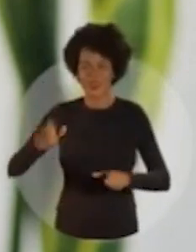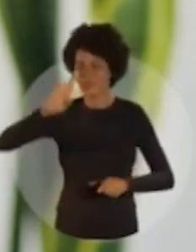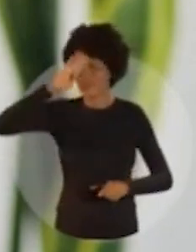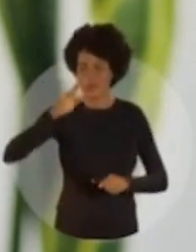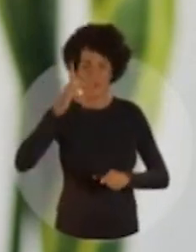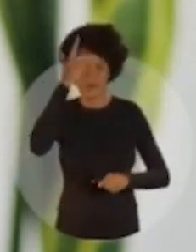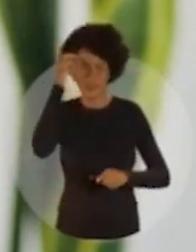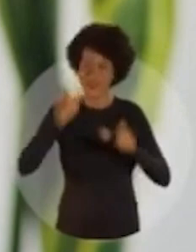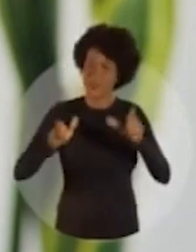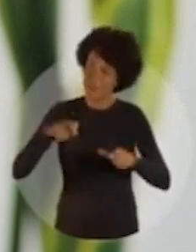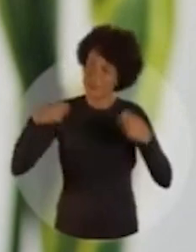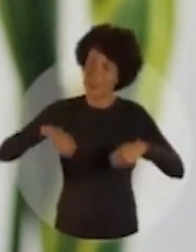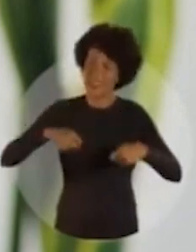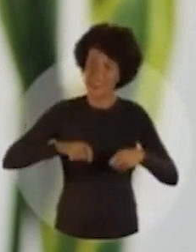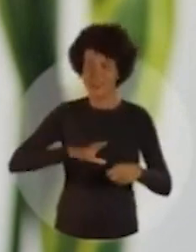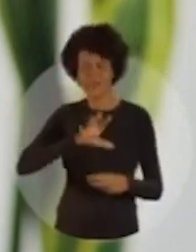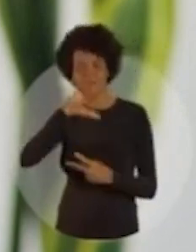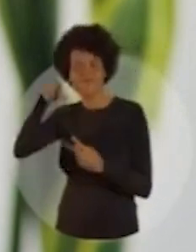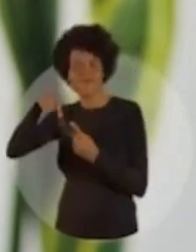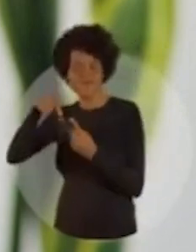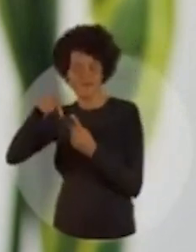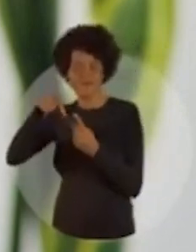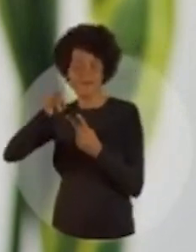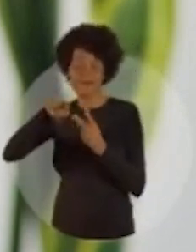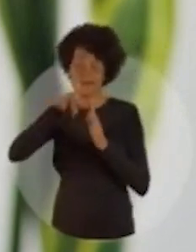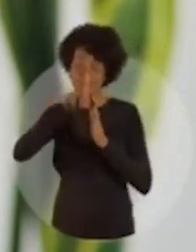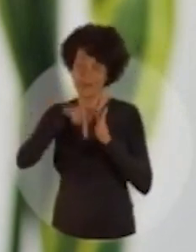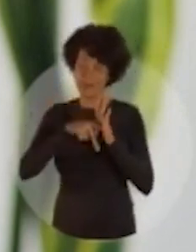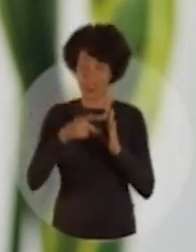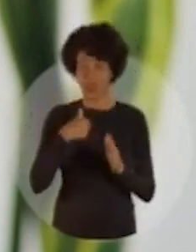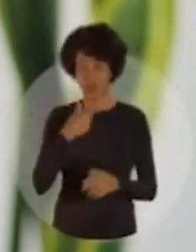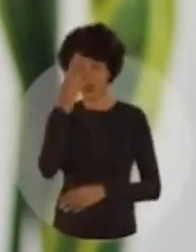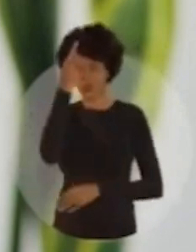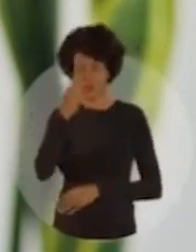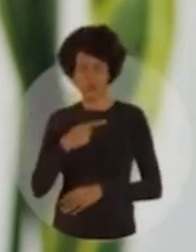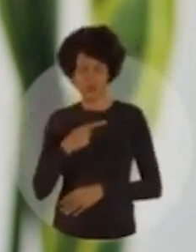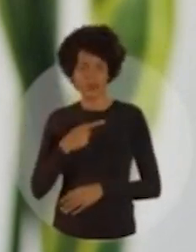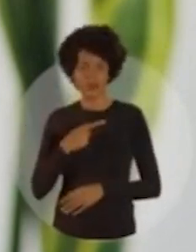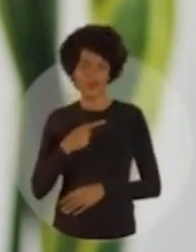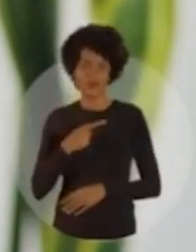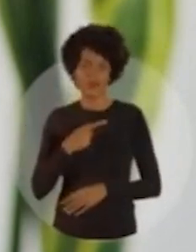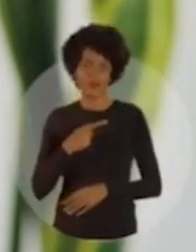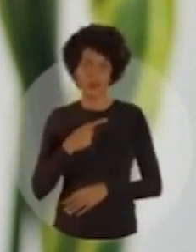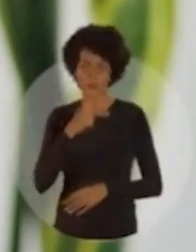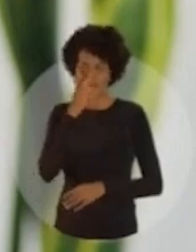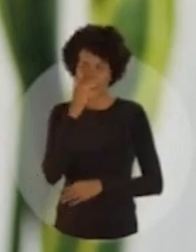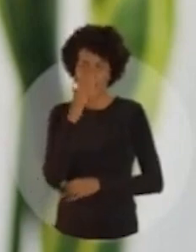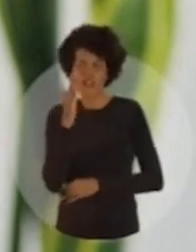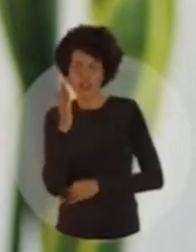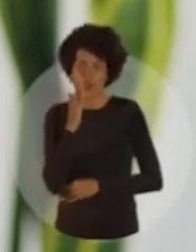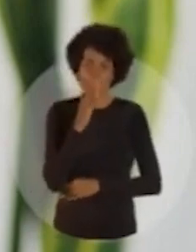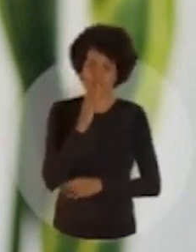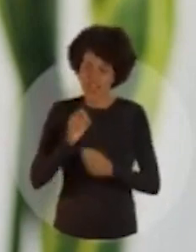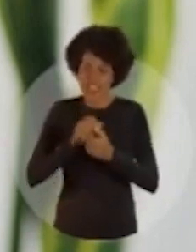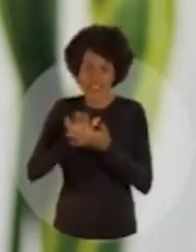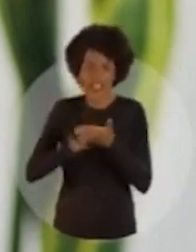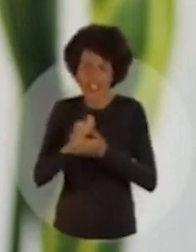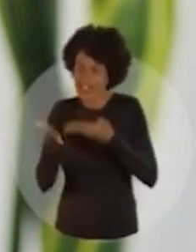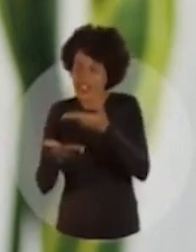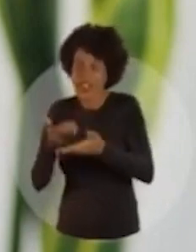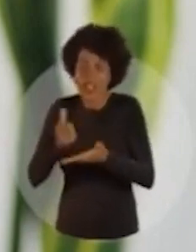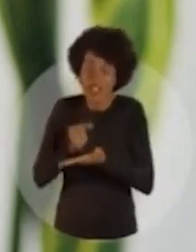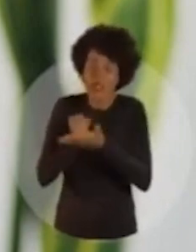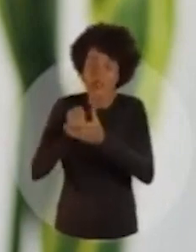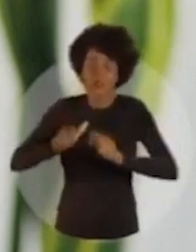para quem mais precisa do outro lado é um projeto do eu sozinho é que nem Mandacaru não dá sombra